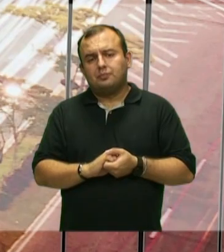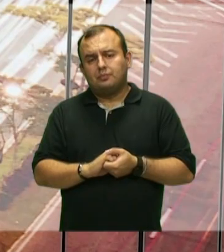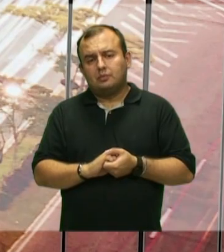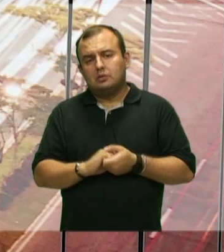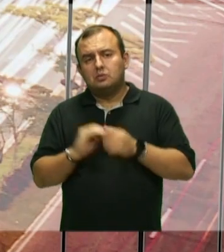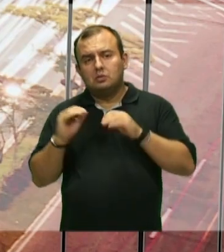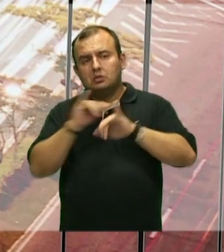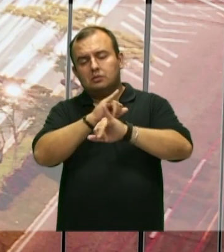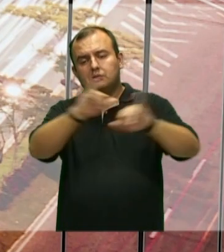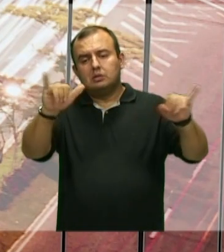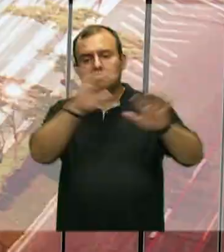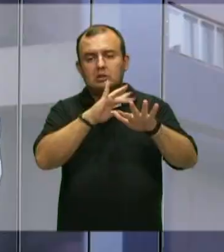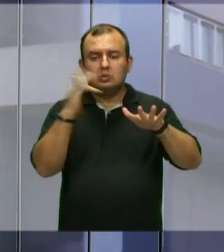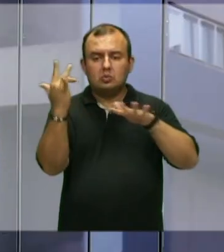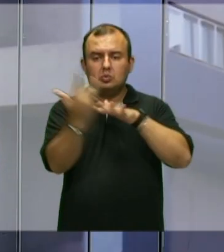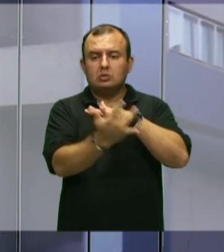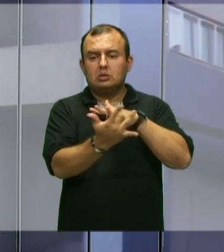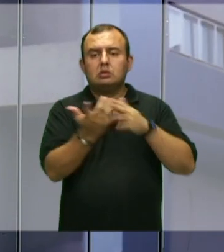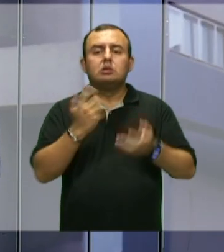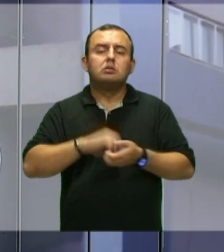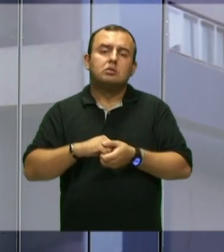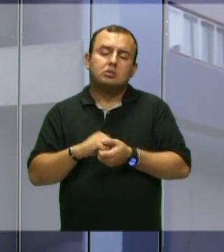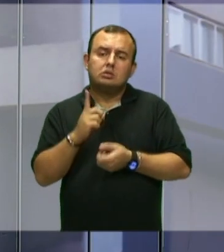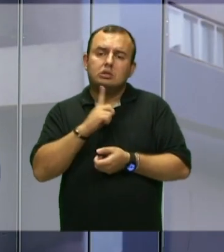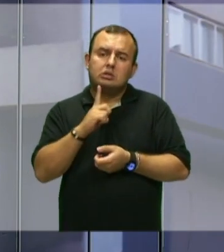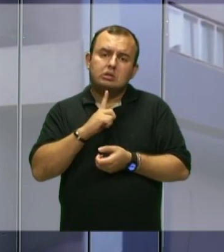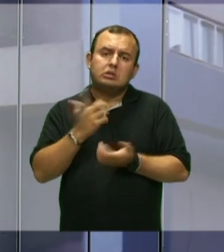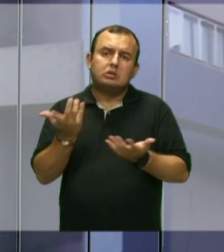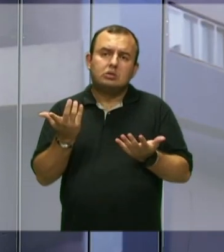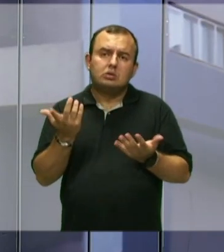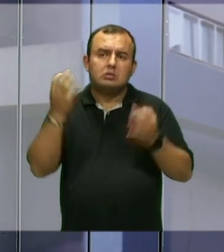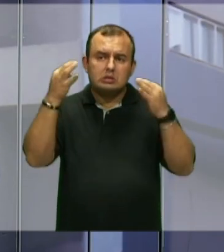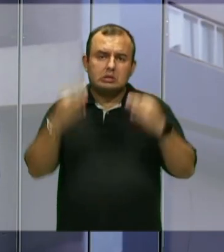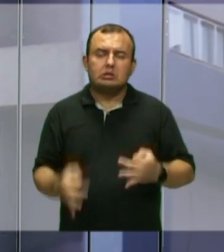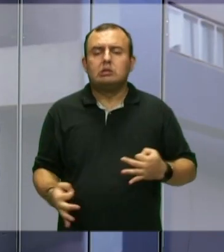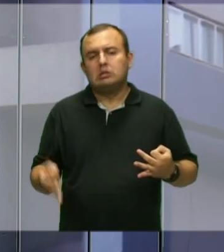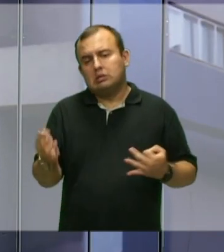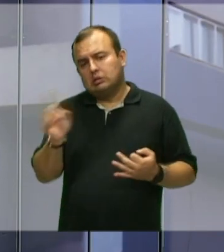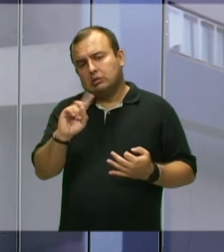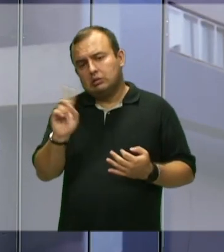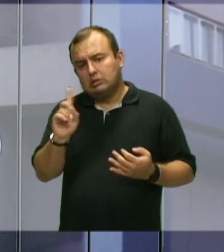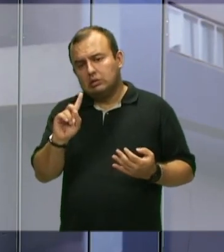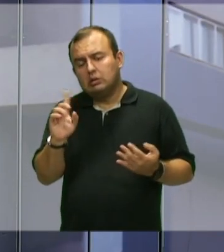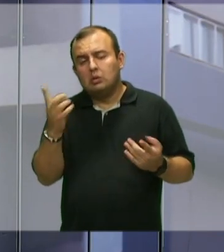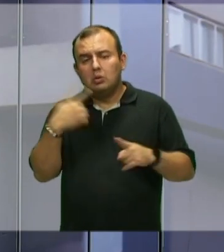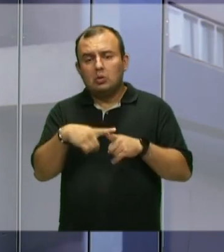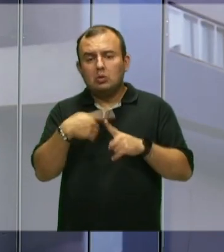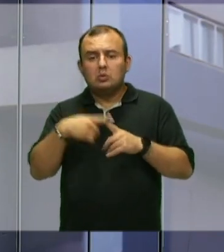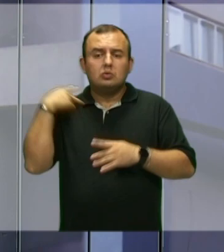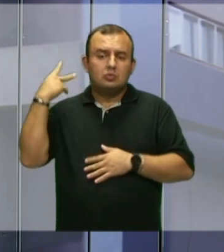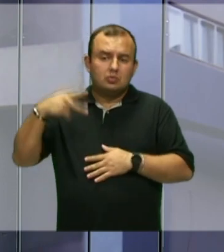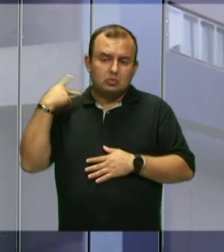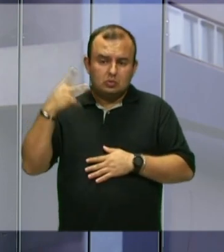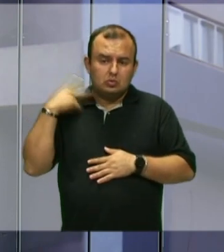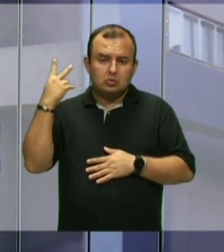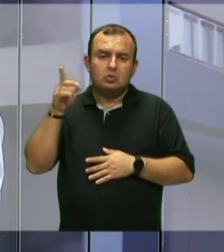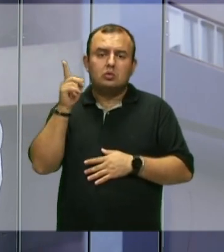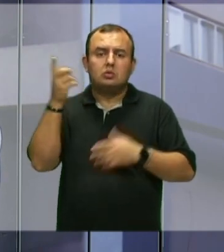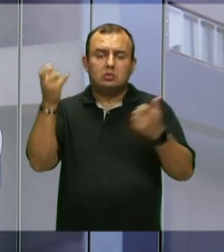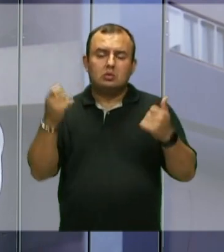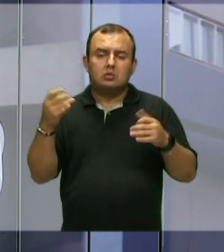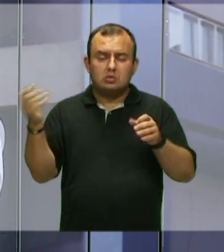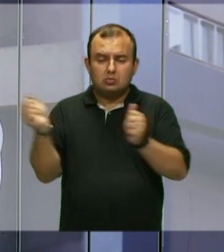rede social de uma forma talvez não correta, né? Onde vereadores, parlamentares que faziam parte